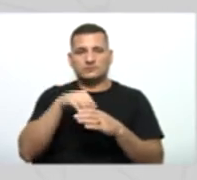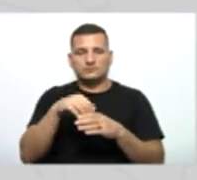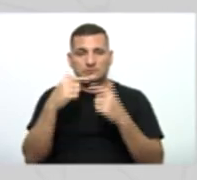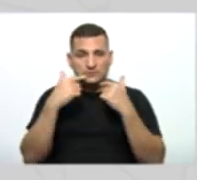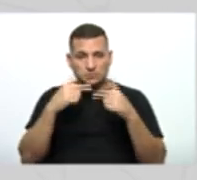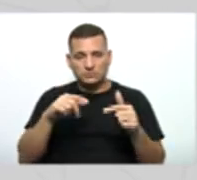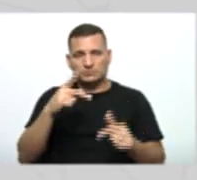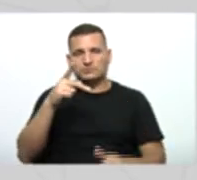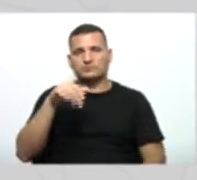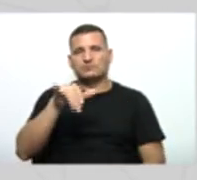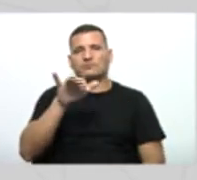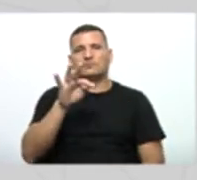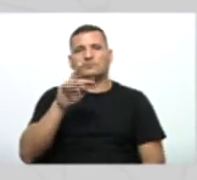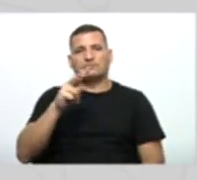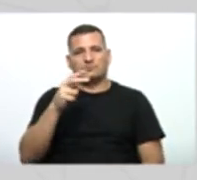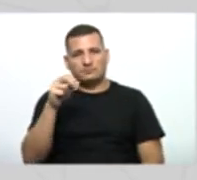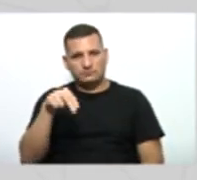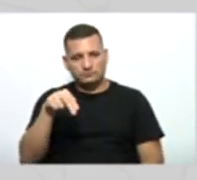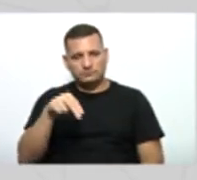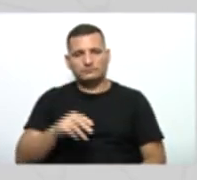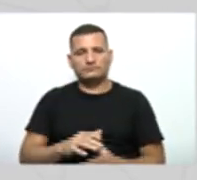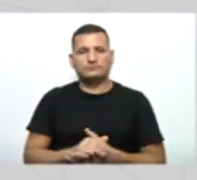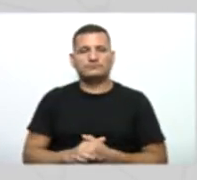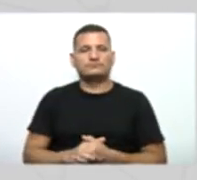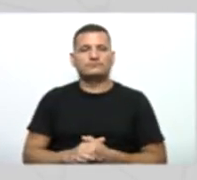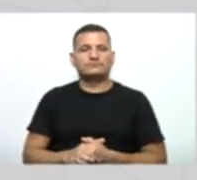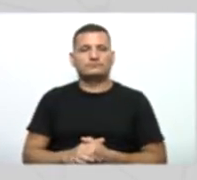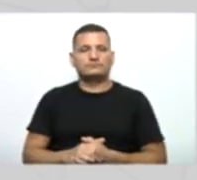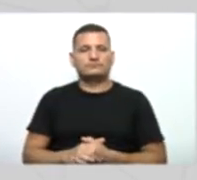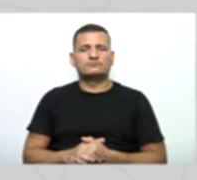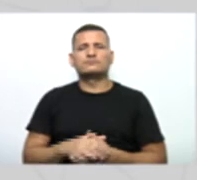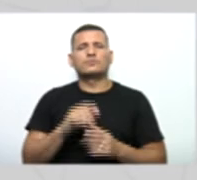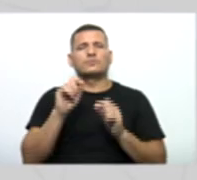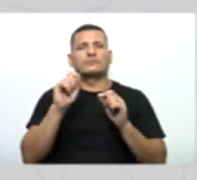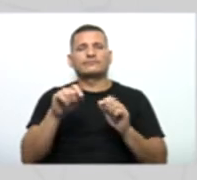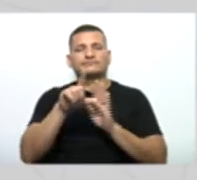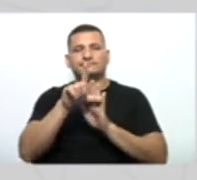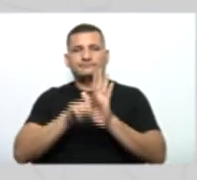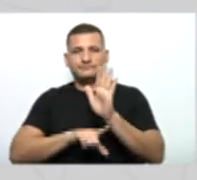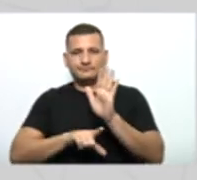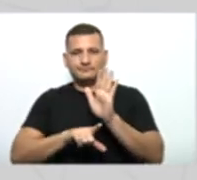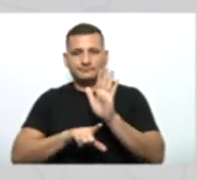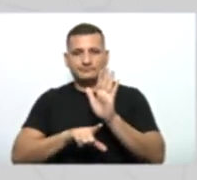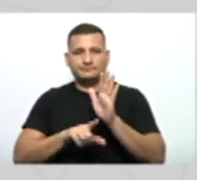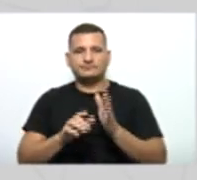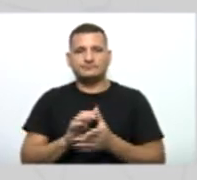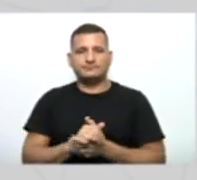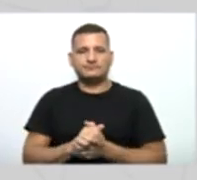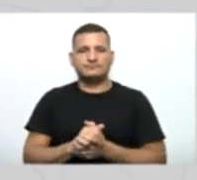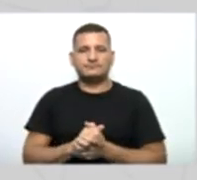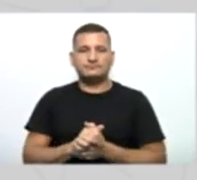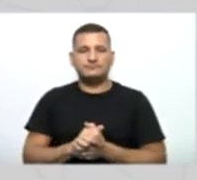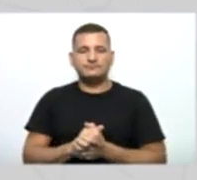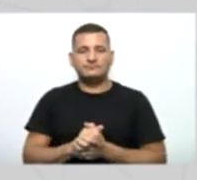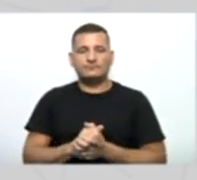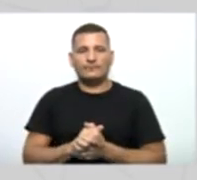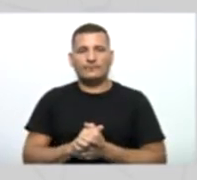Python. O que que é uma lista? Só relembrando. A lista ela é um